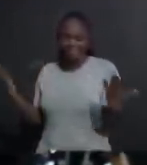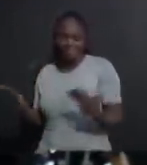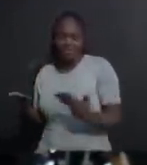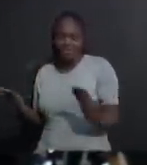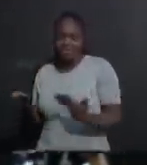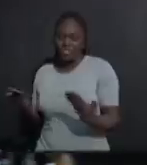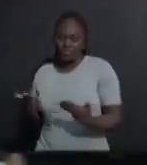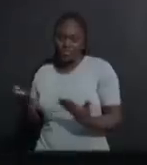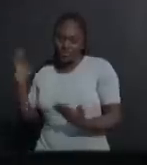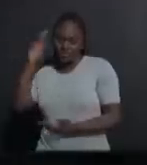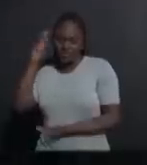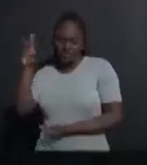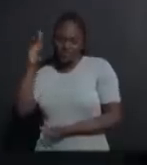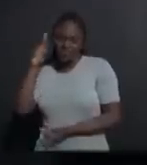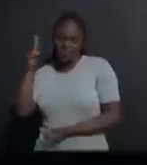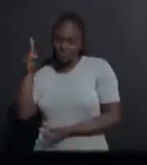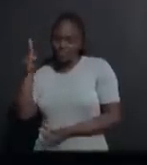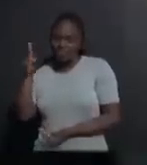falhou.